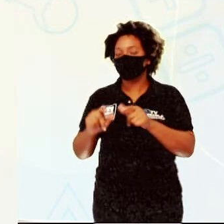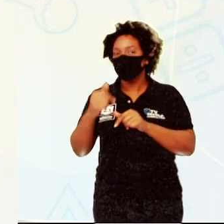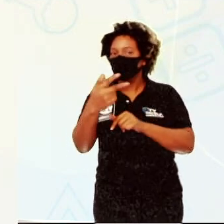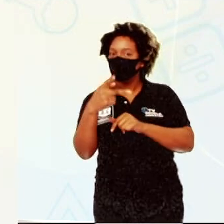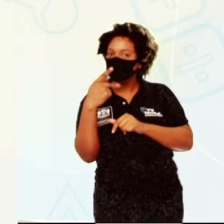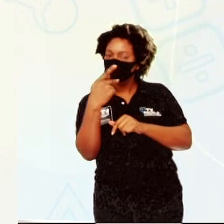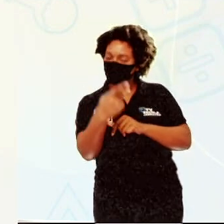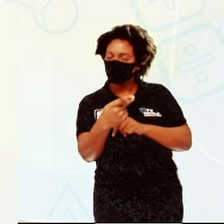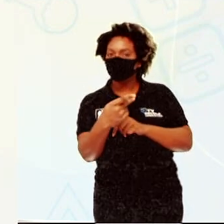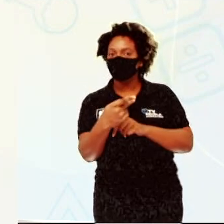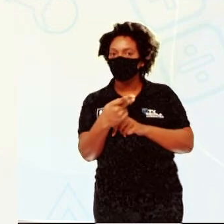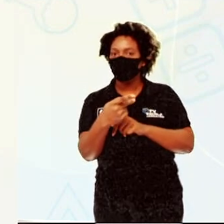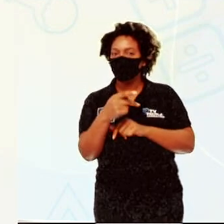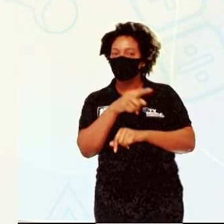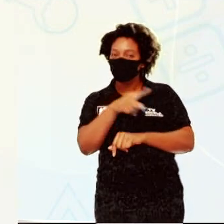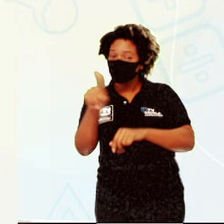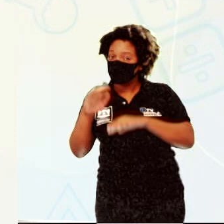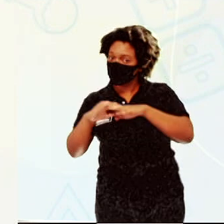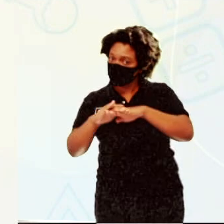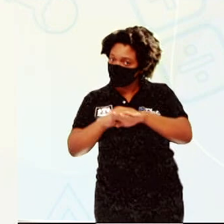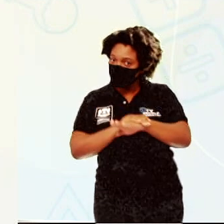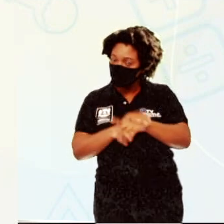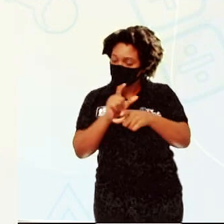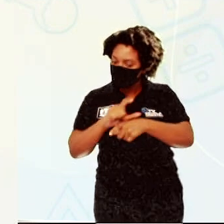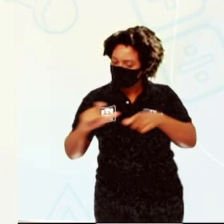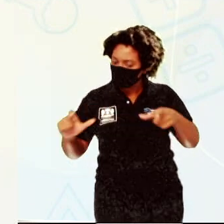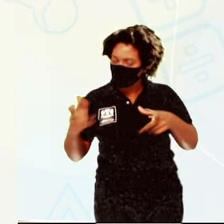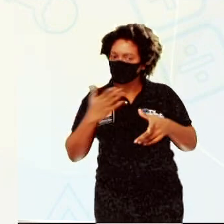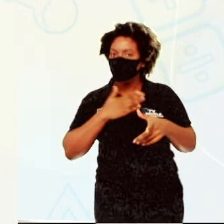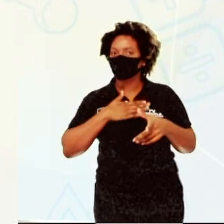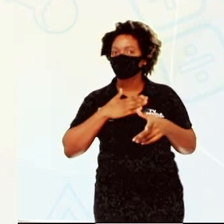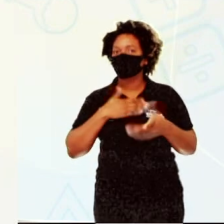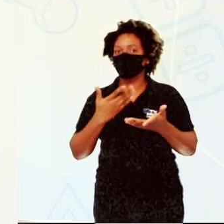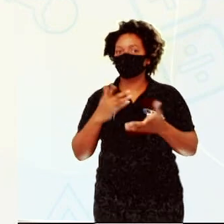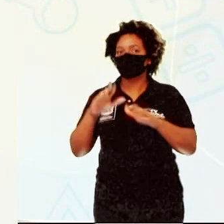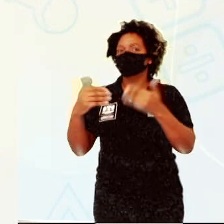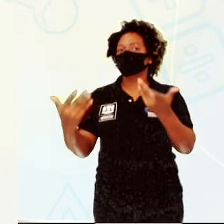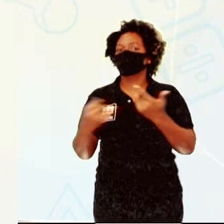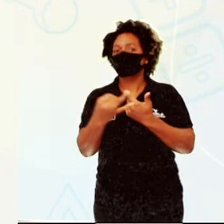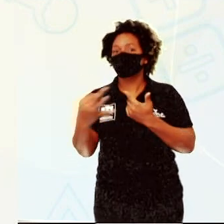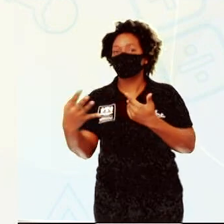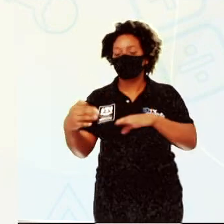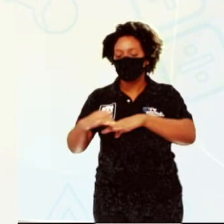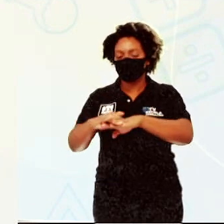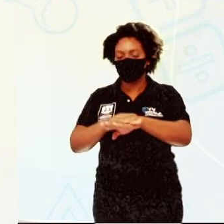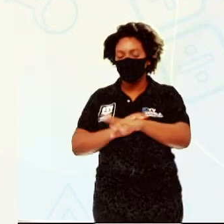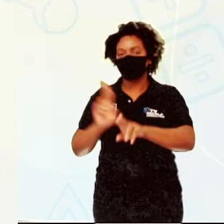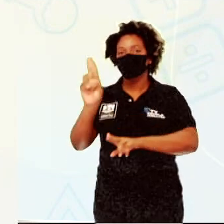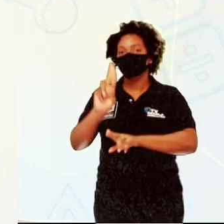aluno diz: o seu sapato é maior que o meu. Qual deles vamos usar?